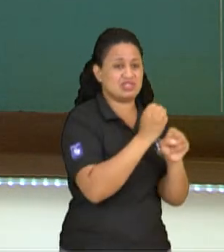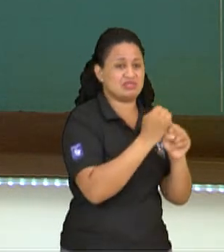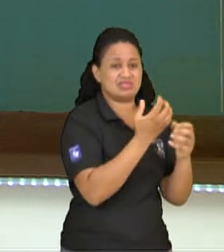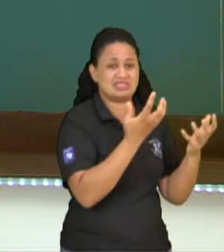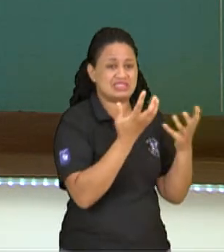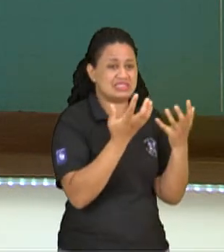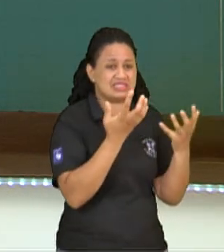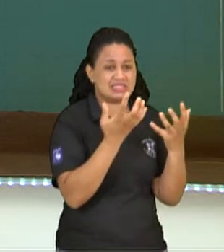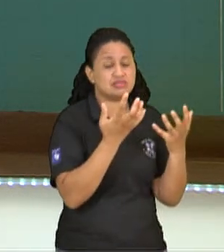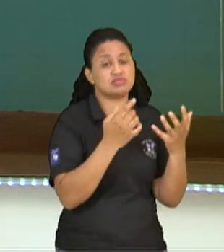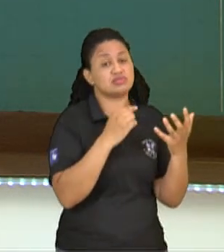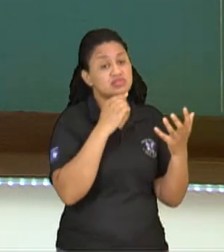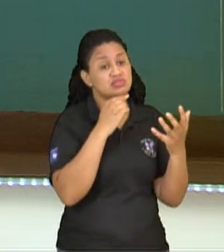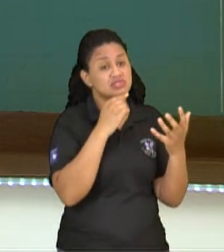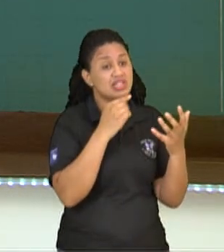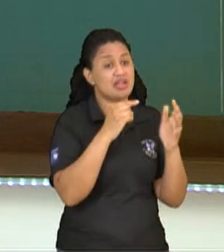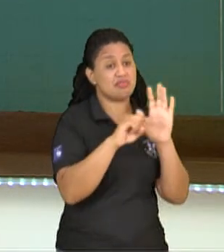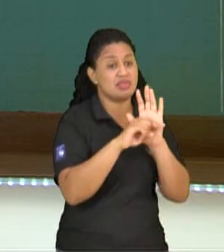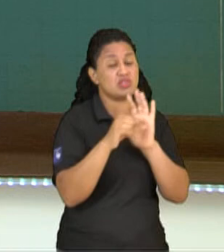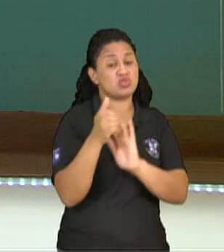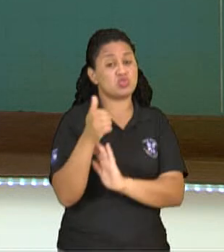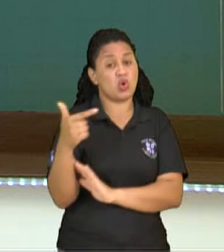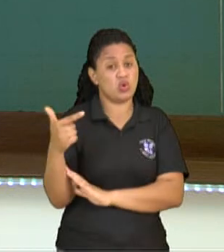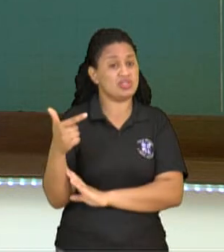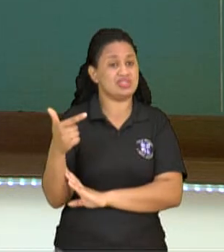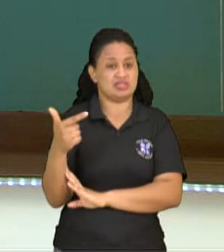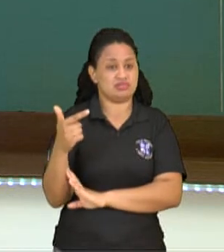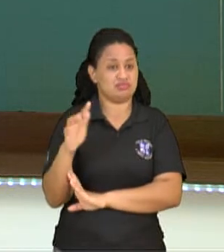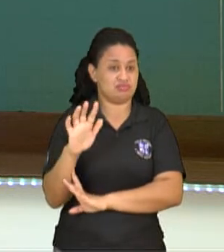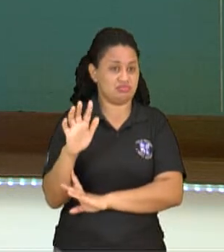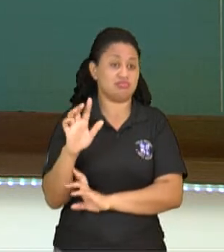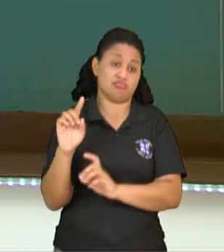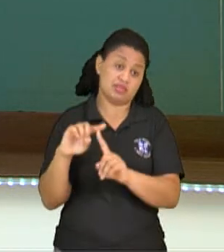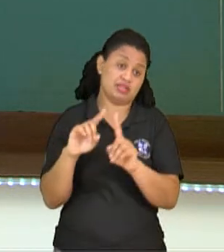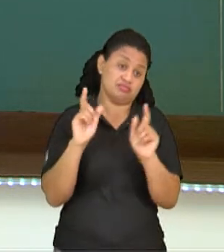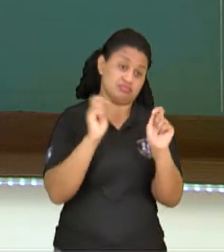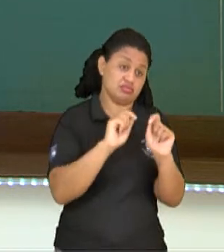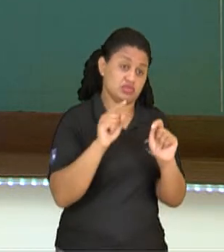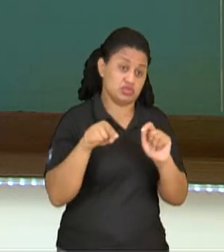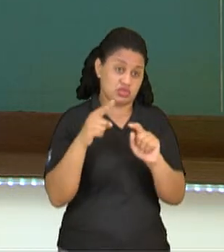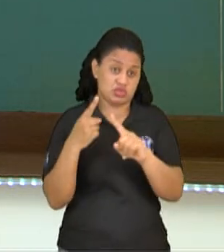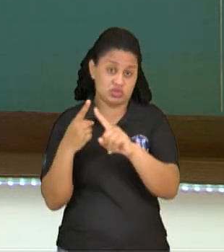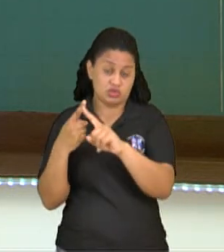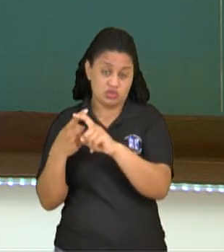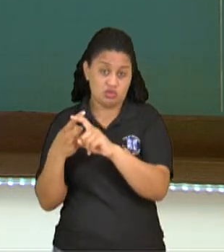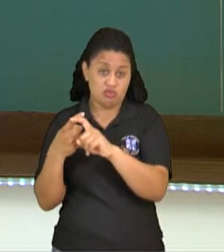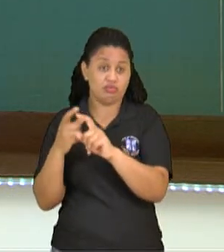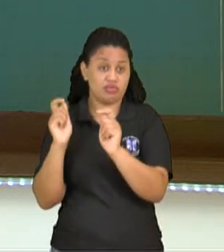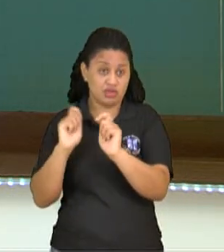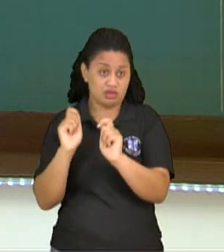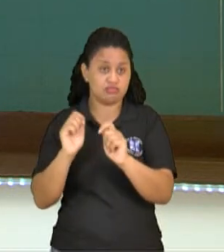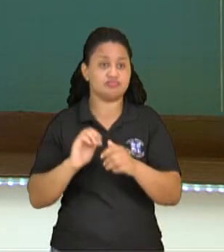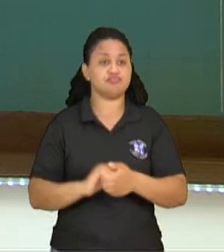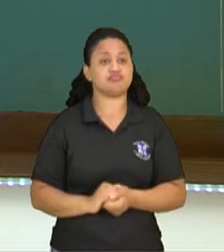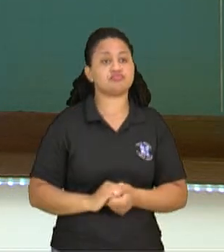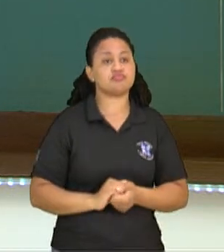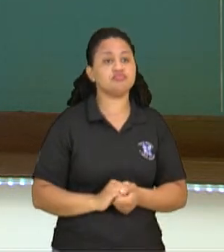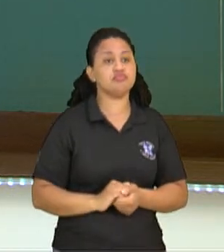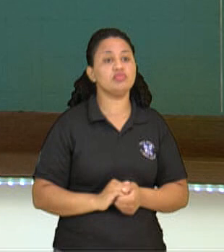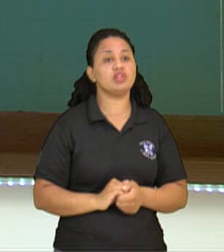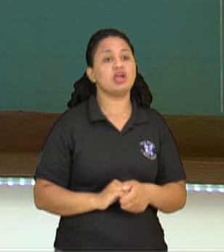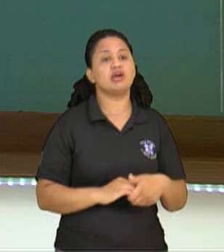menos, 2 menos 14 é menos 12, né? Não vai dar certo, mas o produto daria, né? 2 vezes 14 daria menos 28, mas não dá certo para a